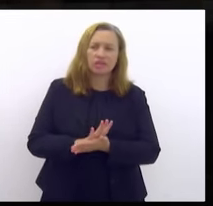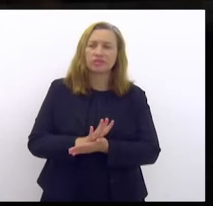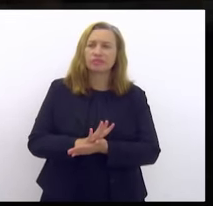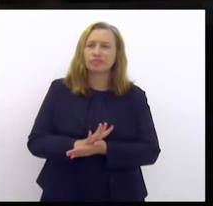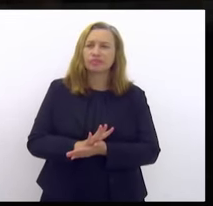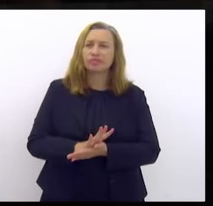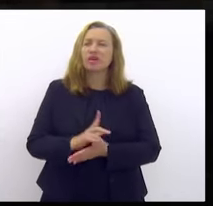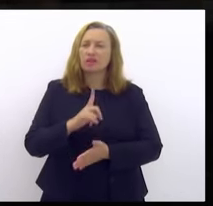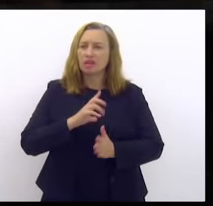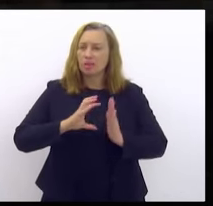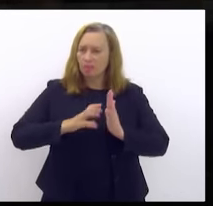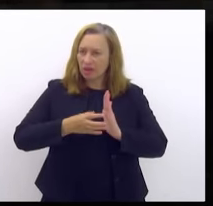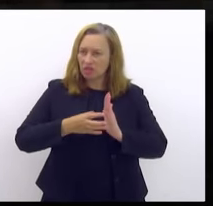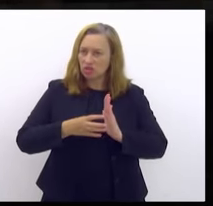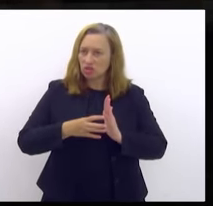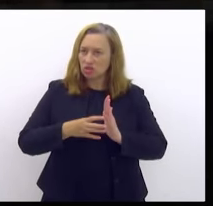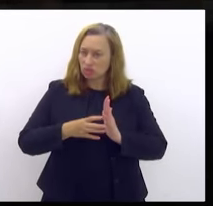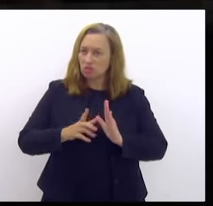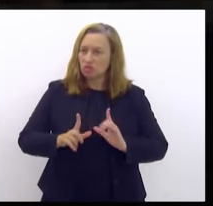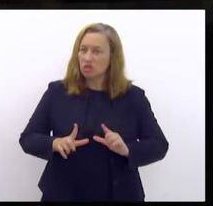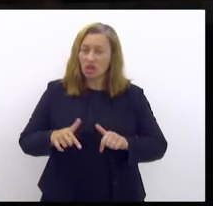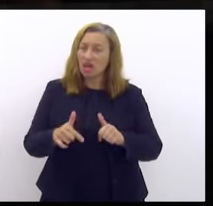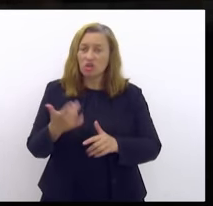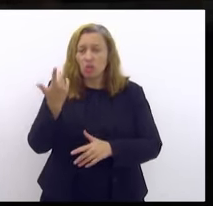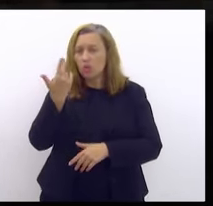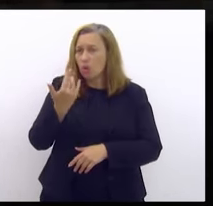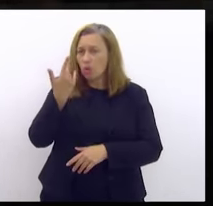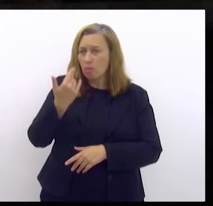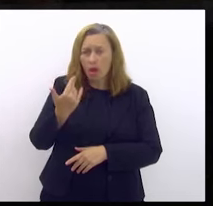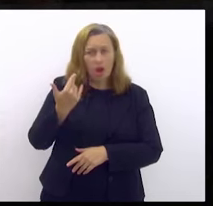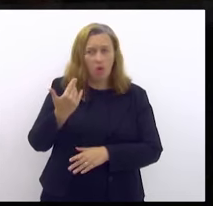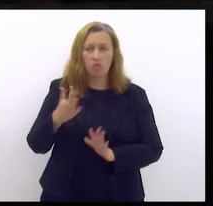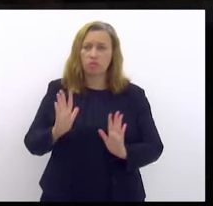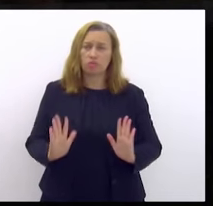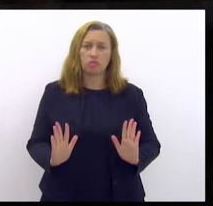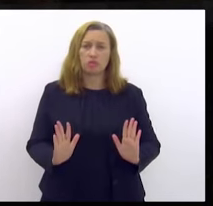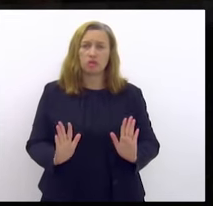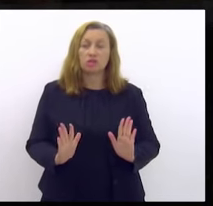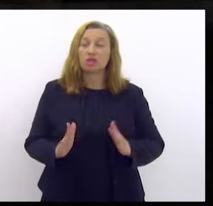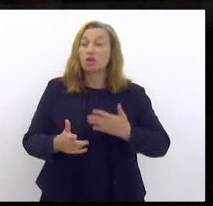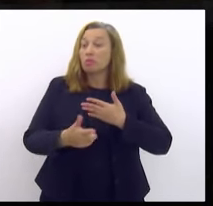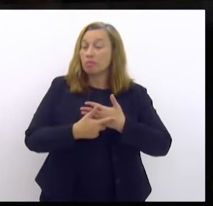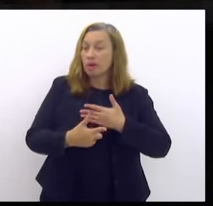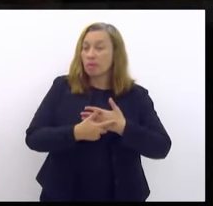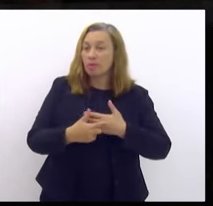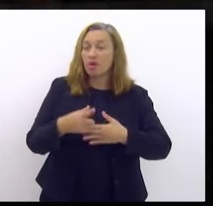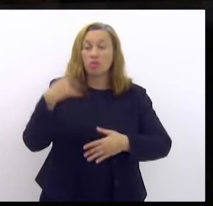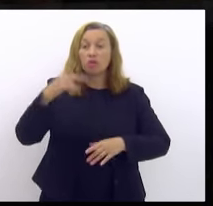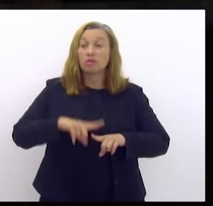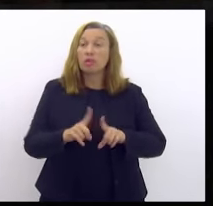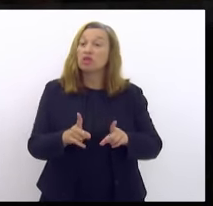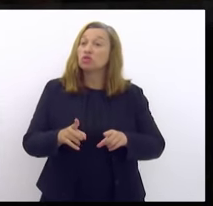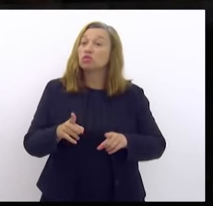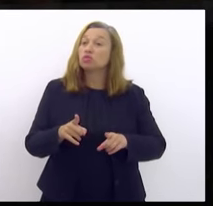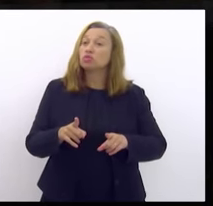Tem os partidos que governam. Isso faz parte do jogo político. Mas tudo com a devida